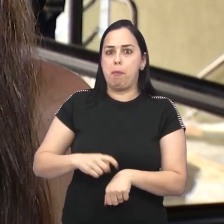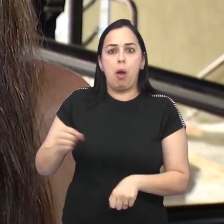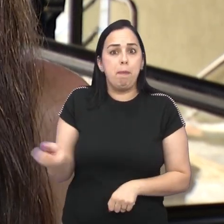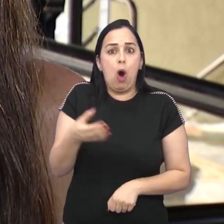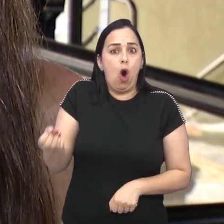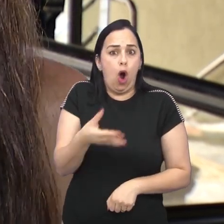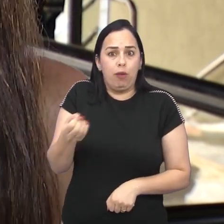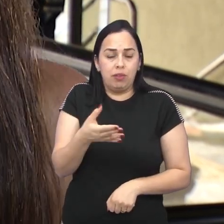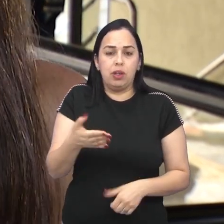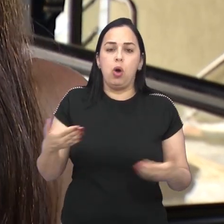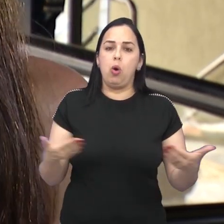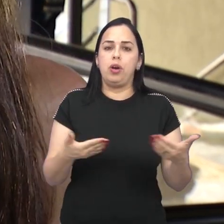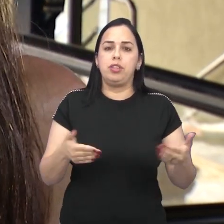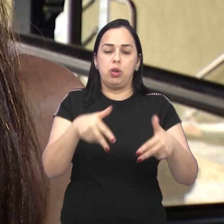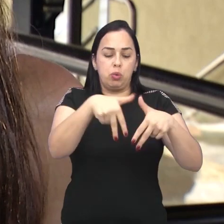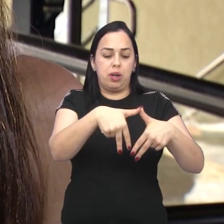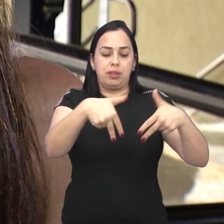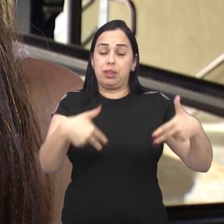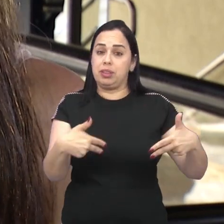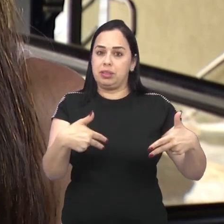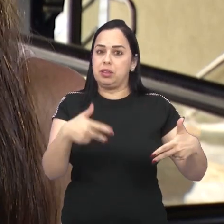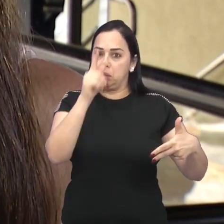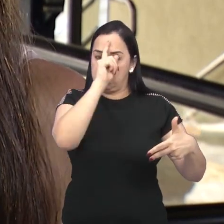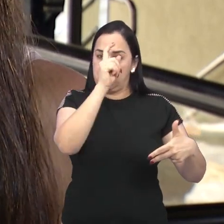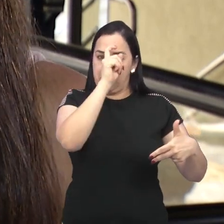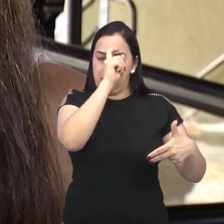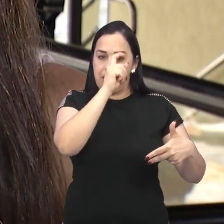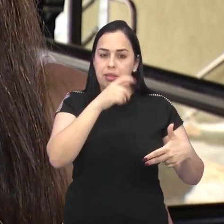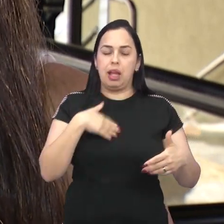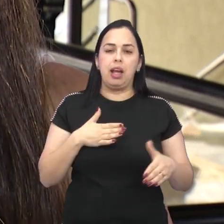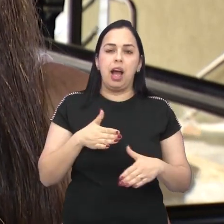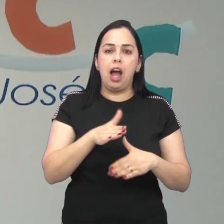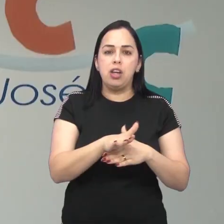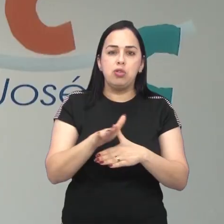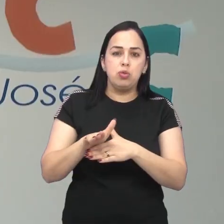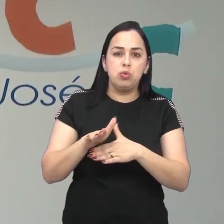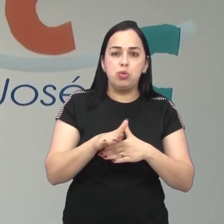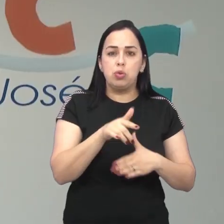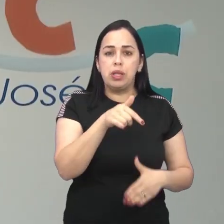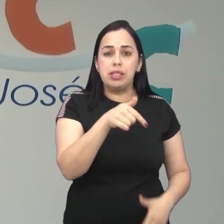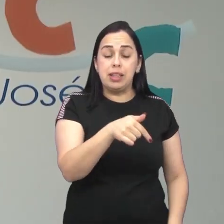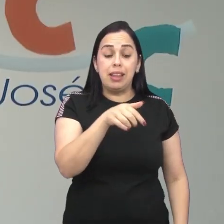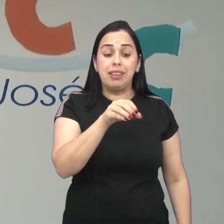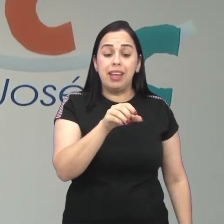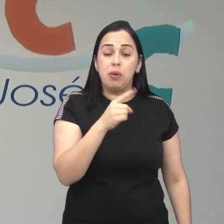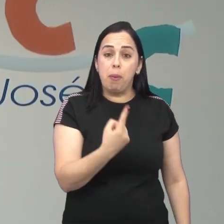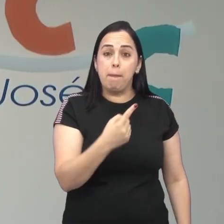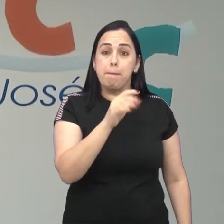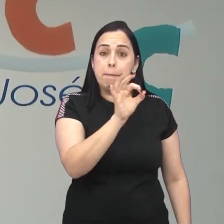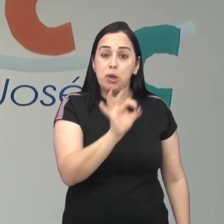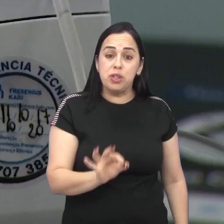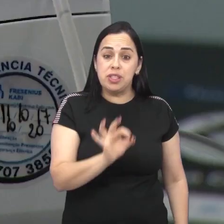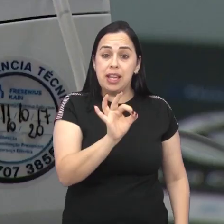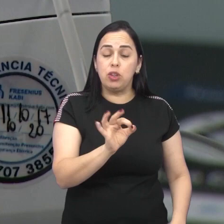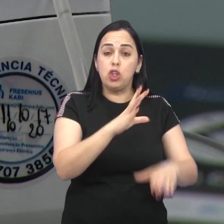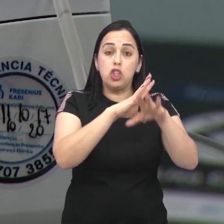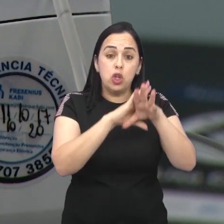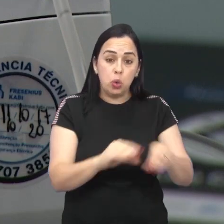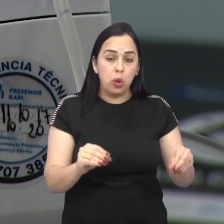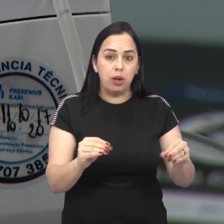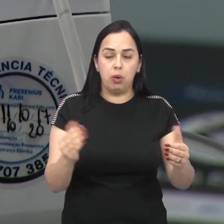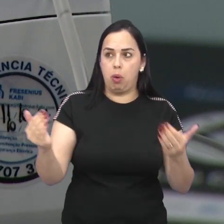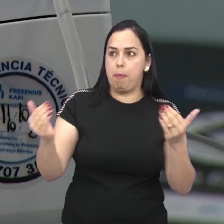última geração. Hoje o GAC, o hospital do GAC, atinge a 71% de índice de cura, que é